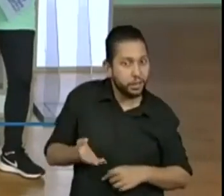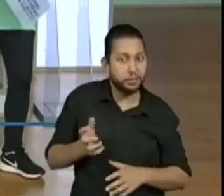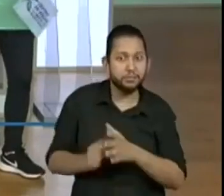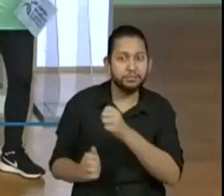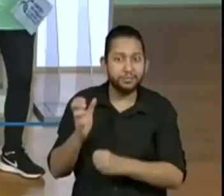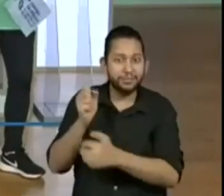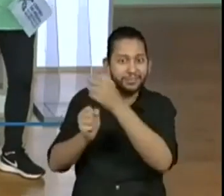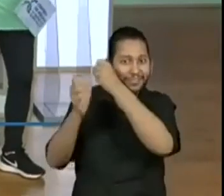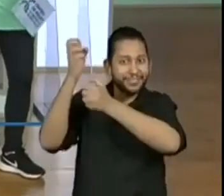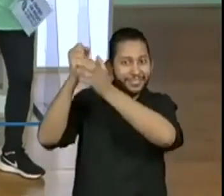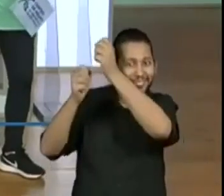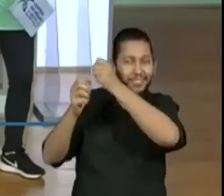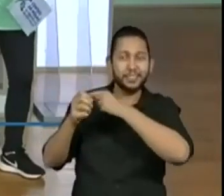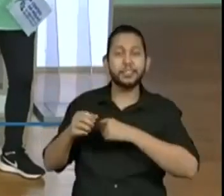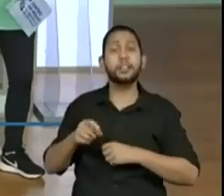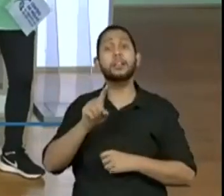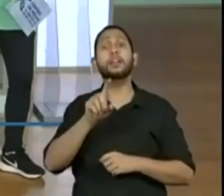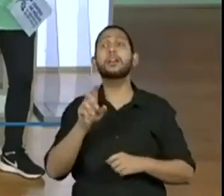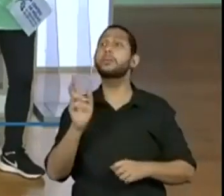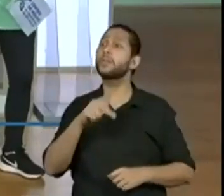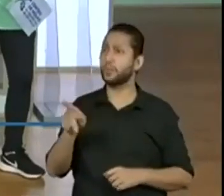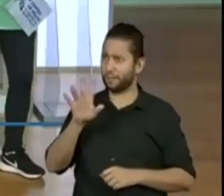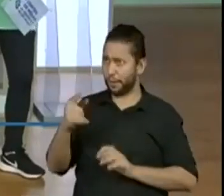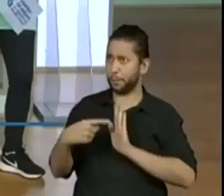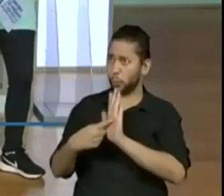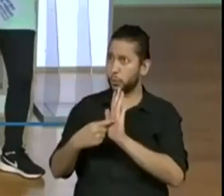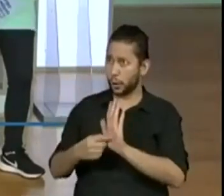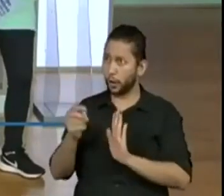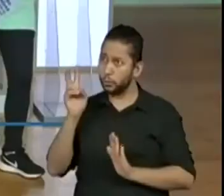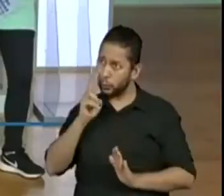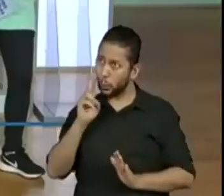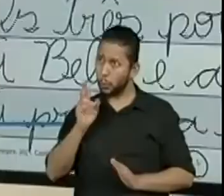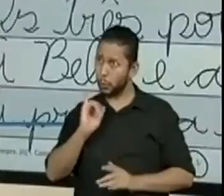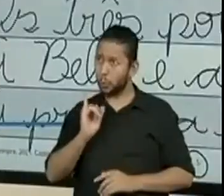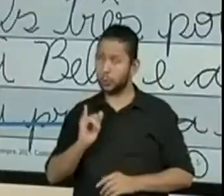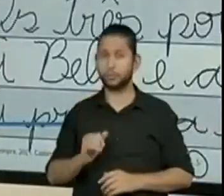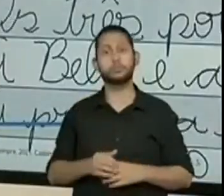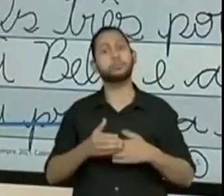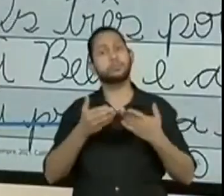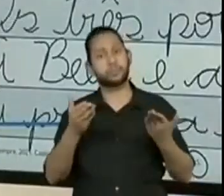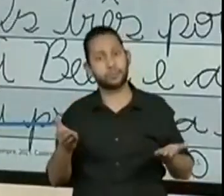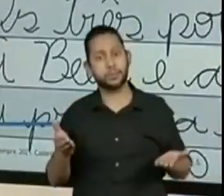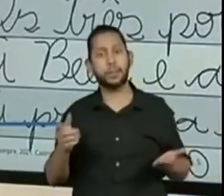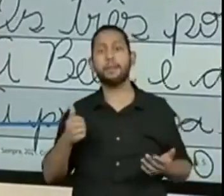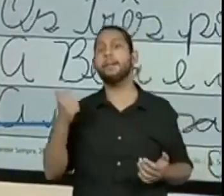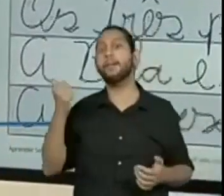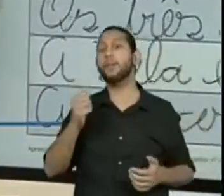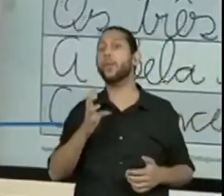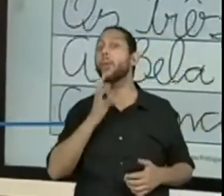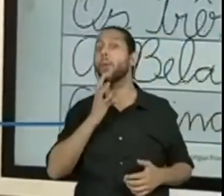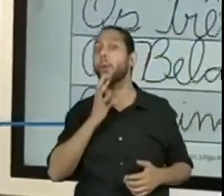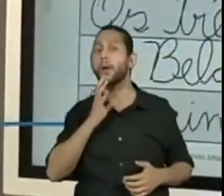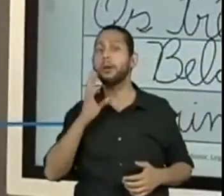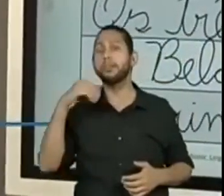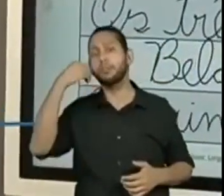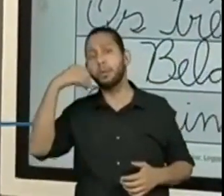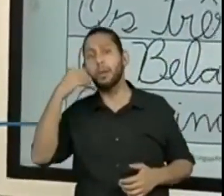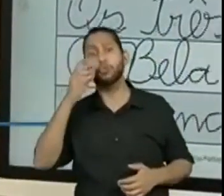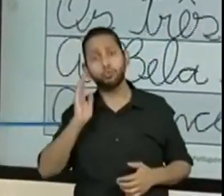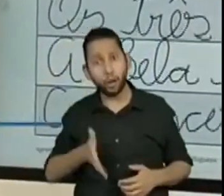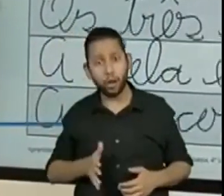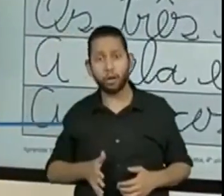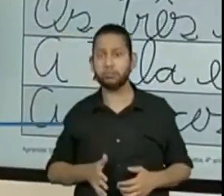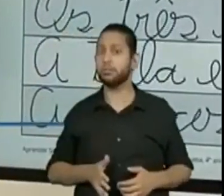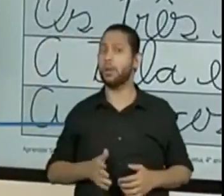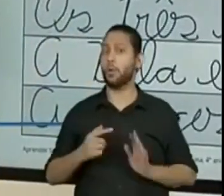E você vai trazer esses contos aí pra gente, professora? Esses conhecidos, não, nós vamos conhecer outros.